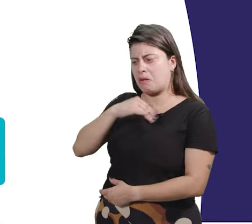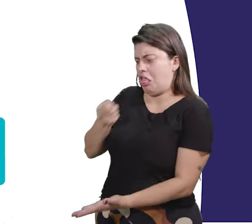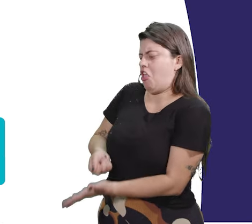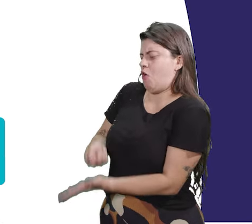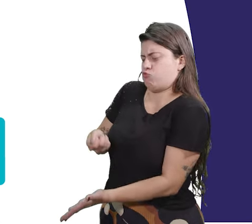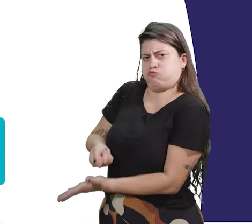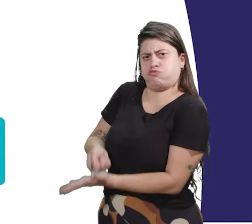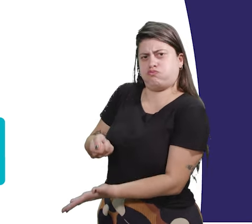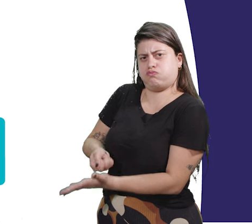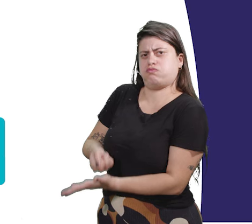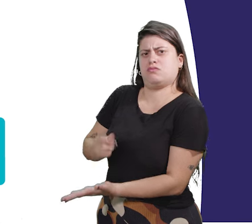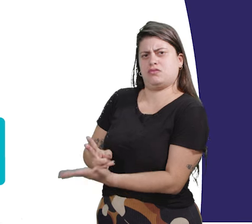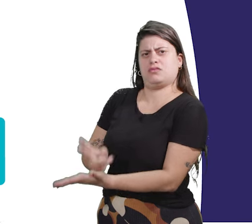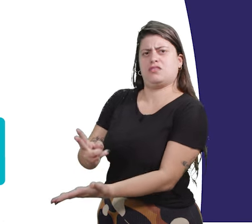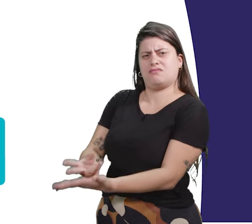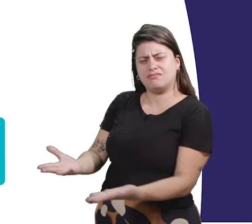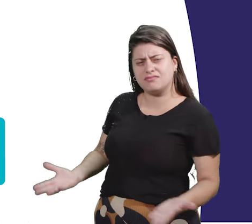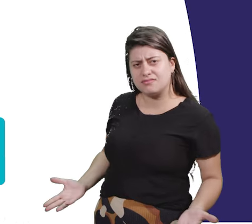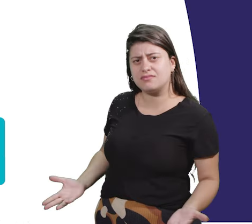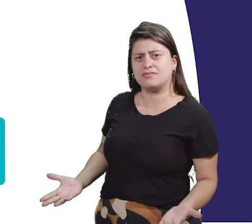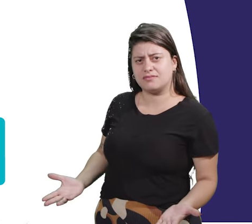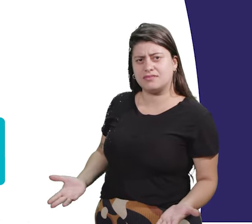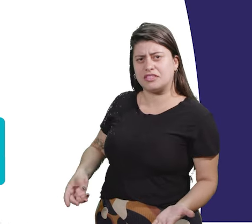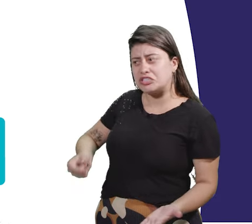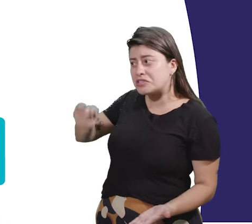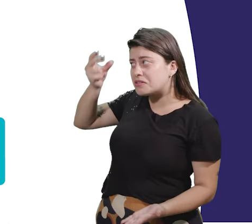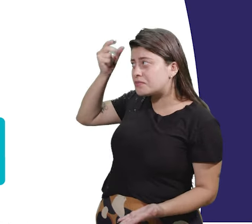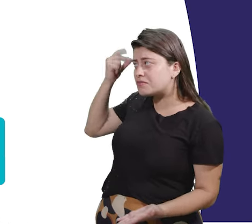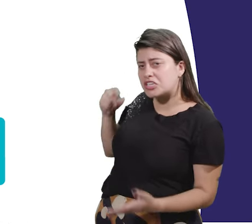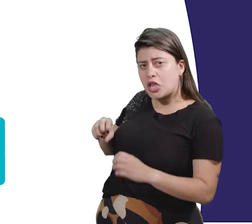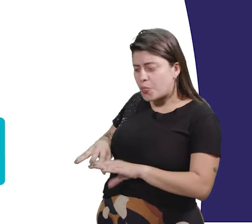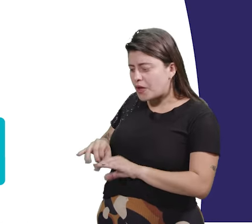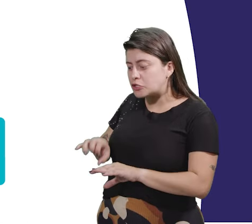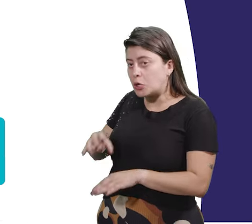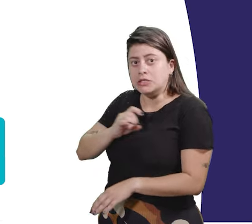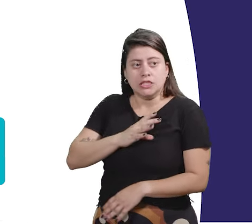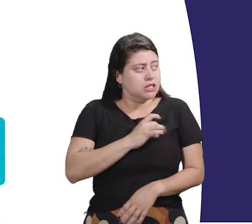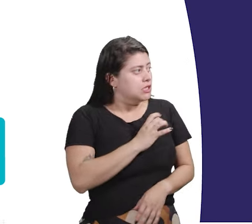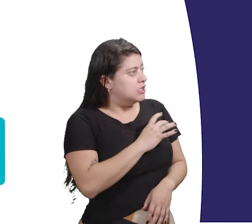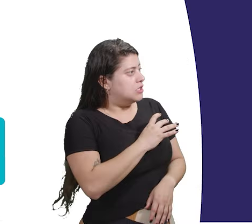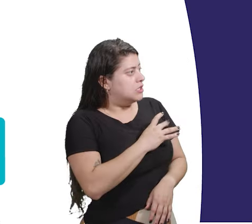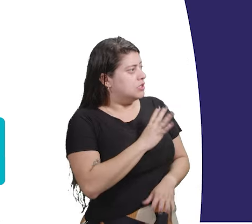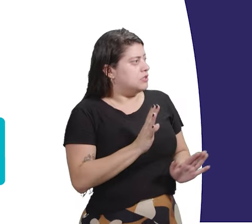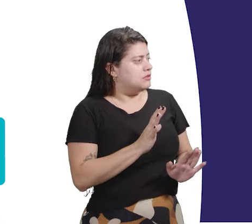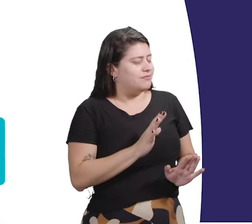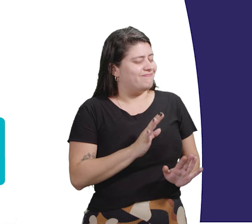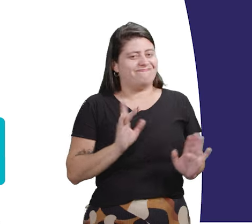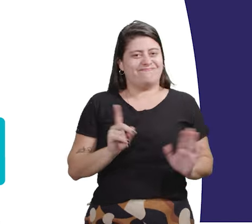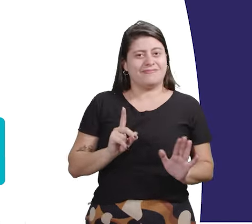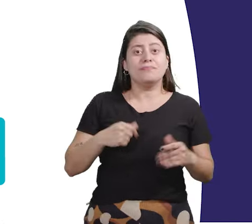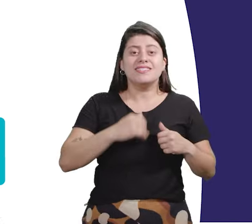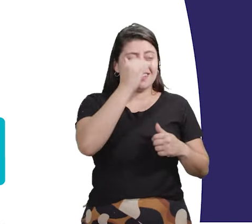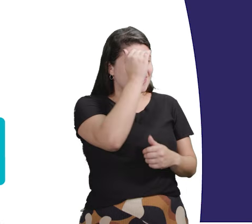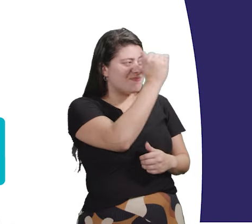tínhamos educações onde era pautada no medo, né? Não no respeito. Né? Relações de respeito é diferente de relações de